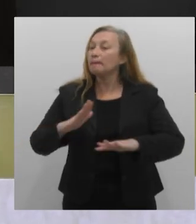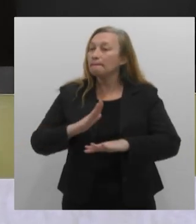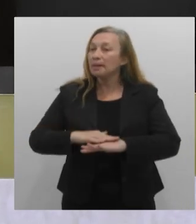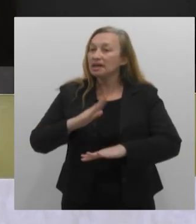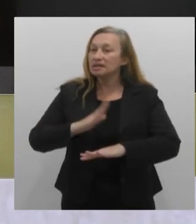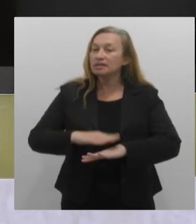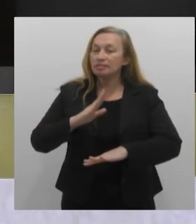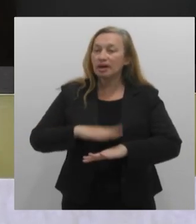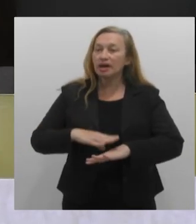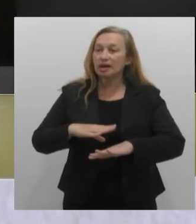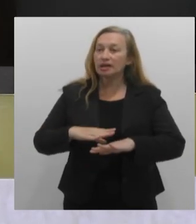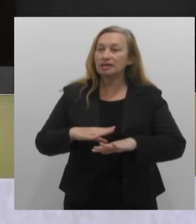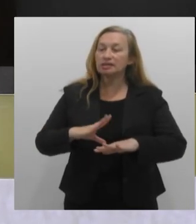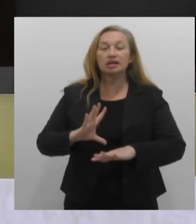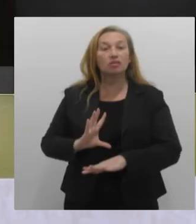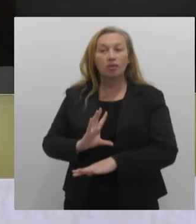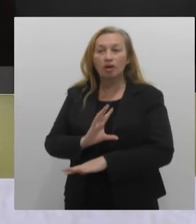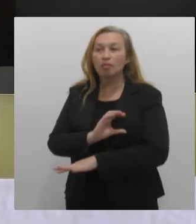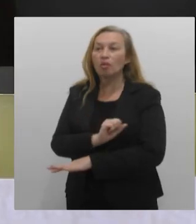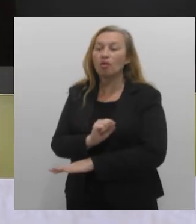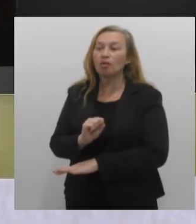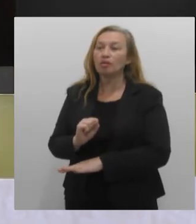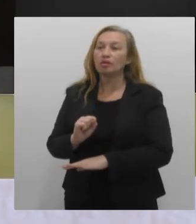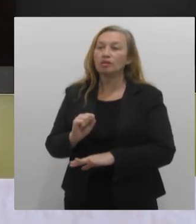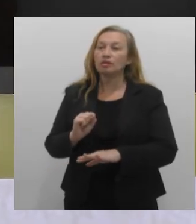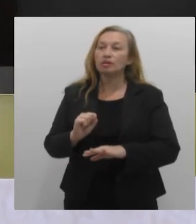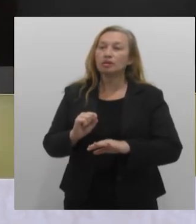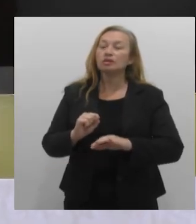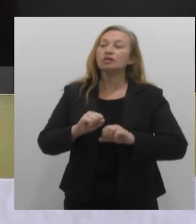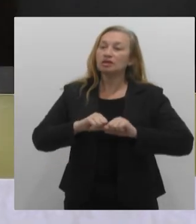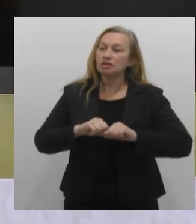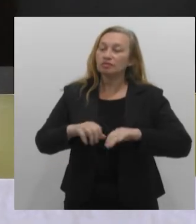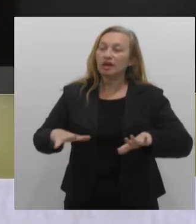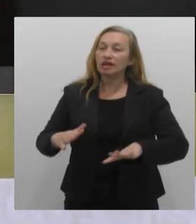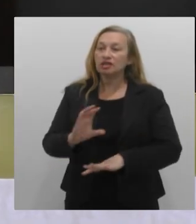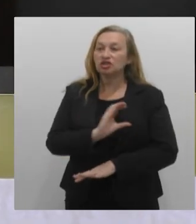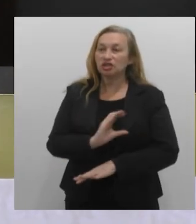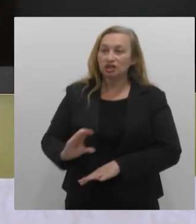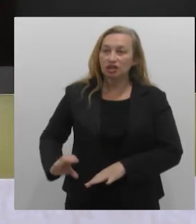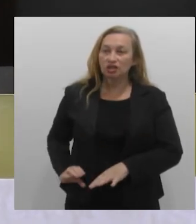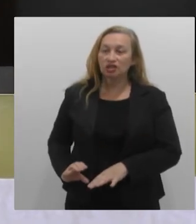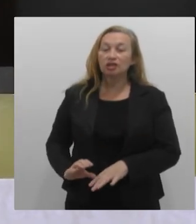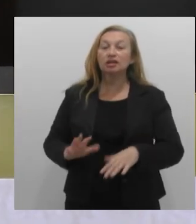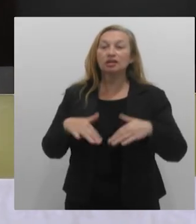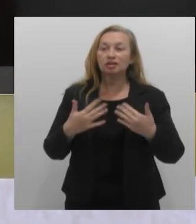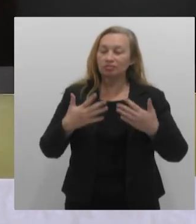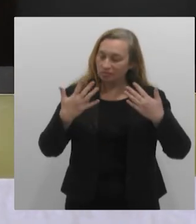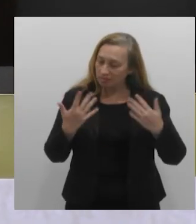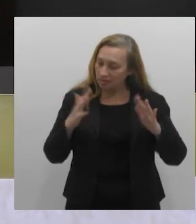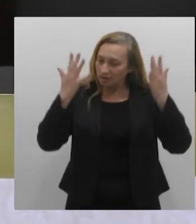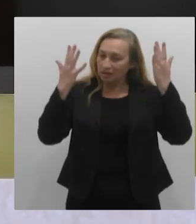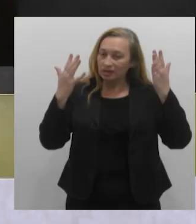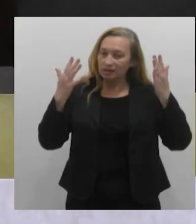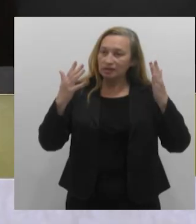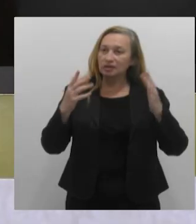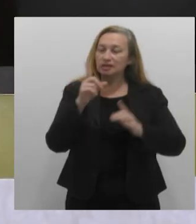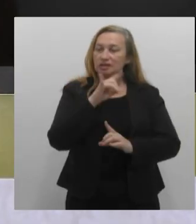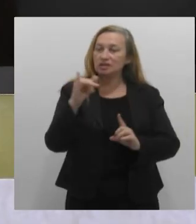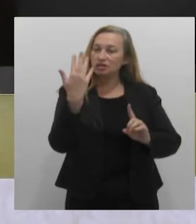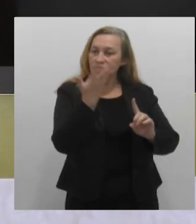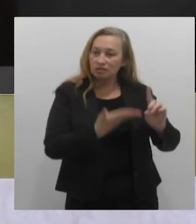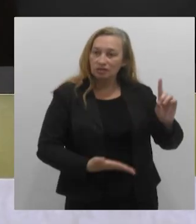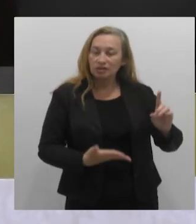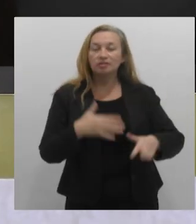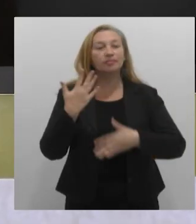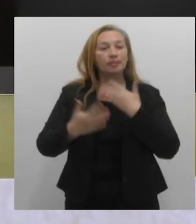extensão amorosa do Cristo, que vai aos corações. Então, poder celebrar esse dia nesta solenidade nos dá